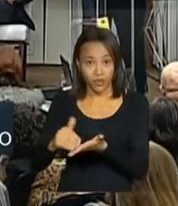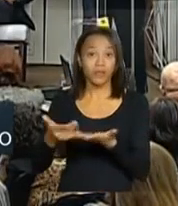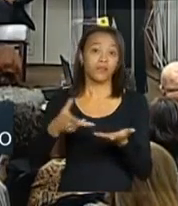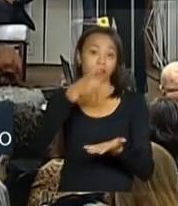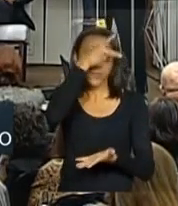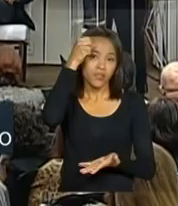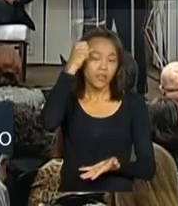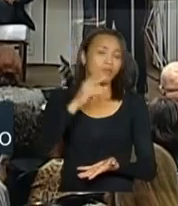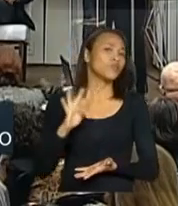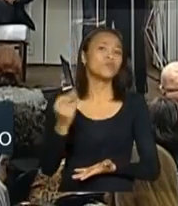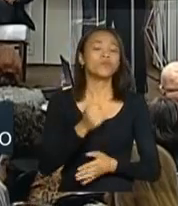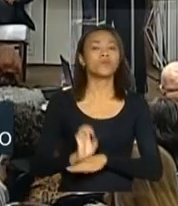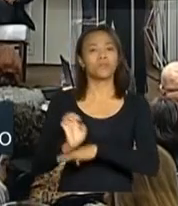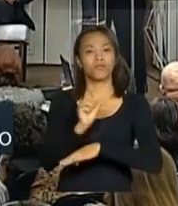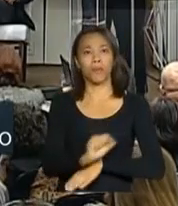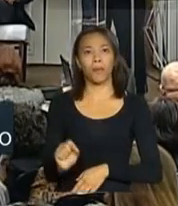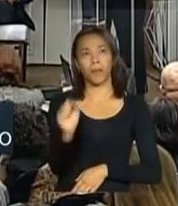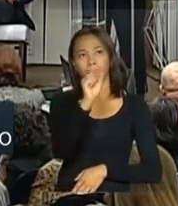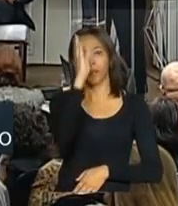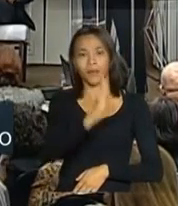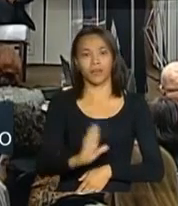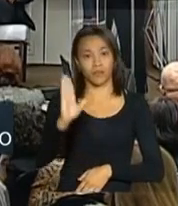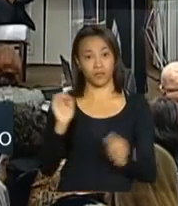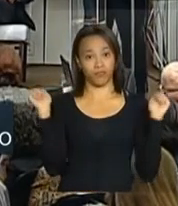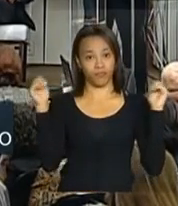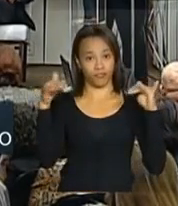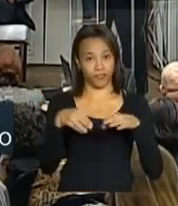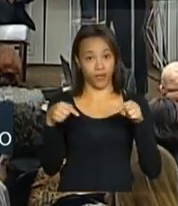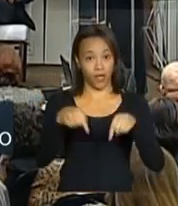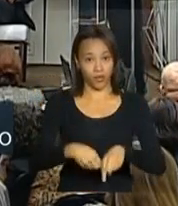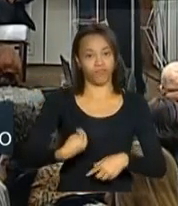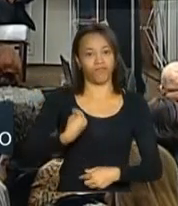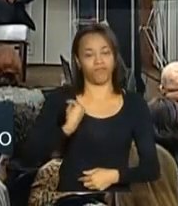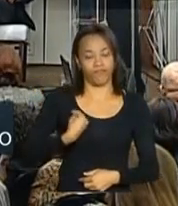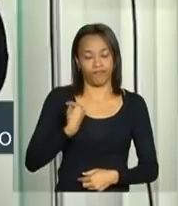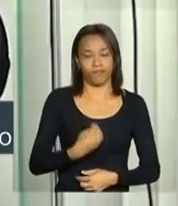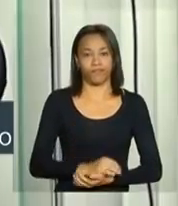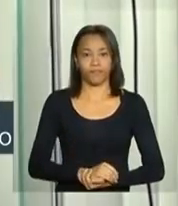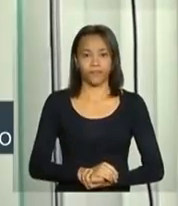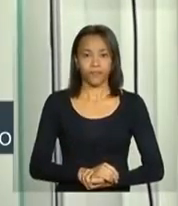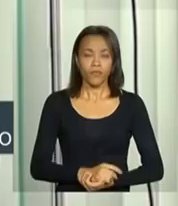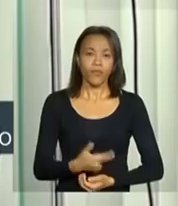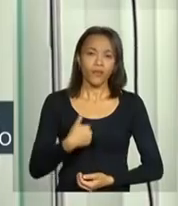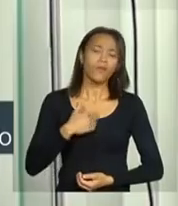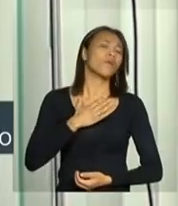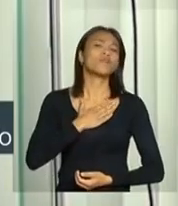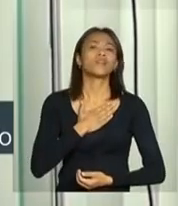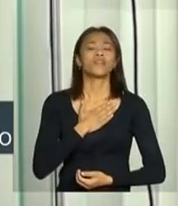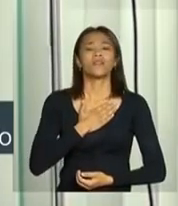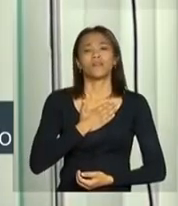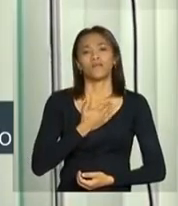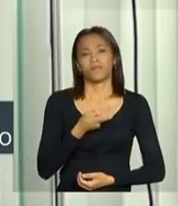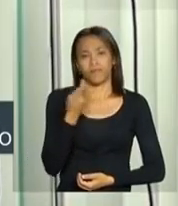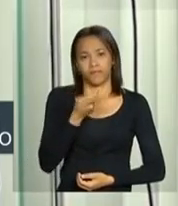municípios de todos os estados do Brasil que se encontram aqui. Eu gostaria de abordar,